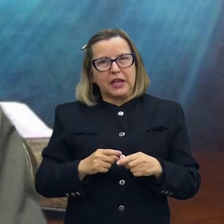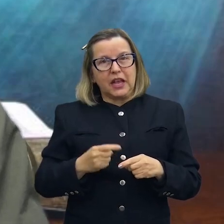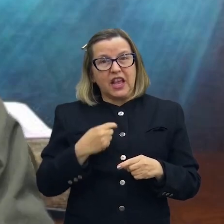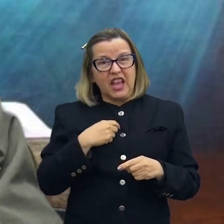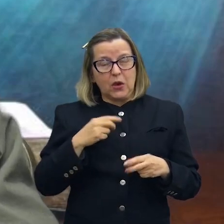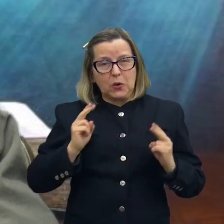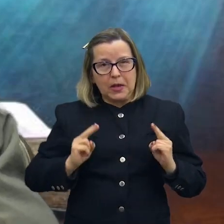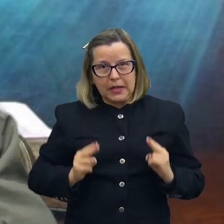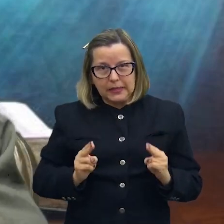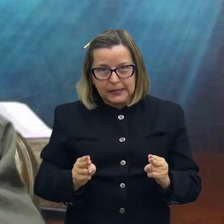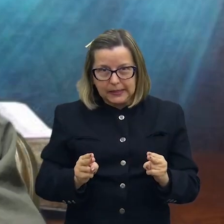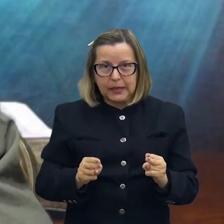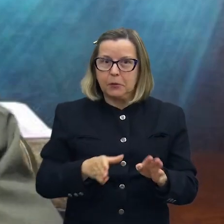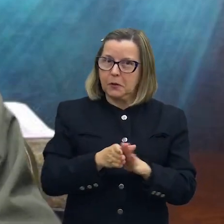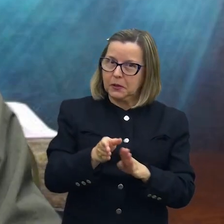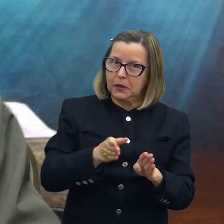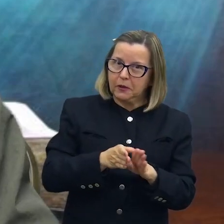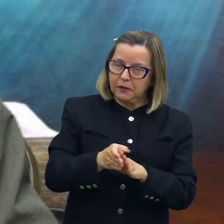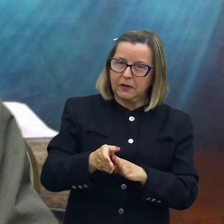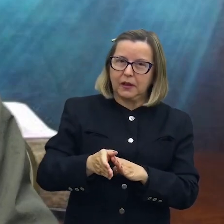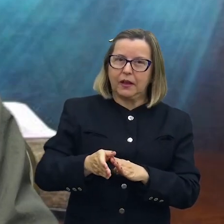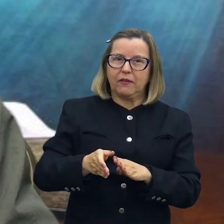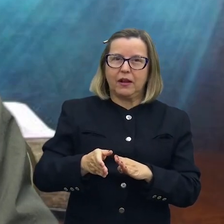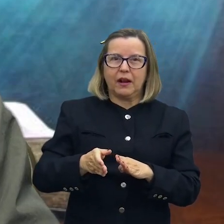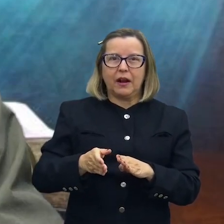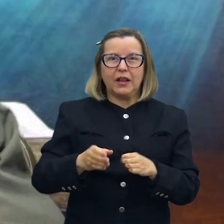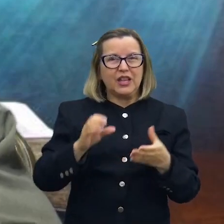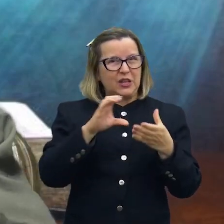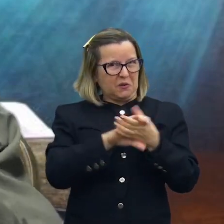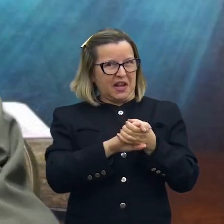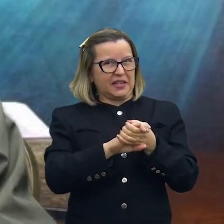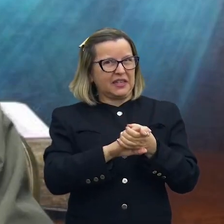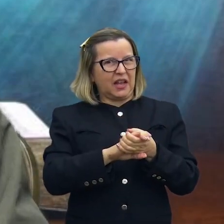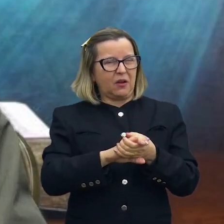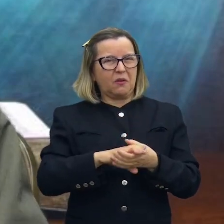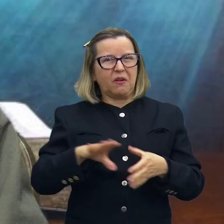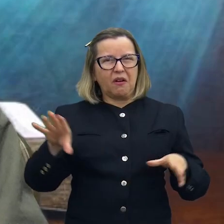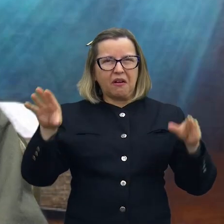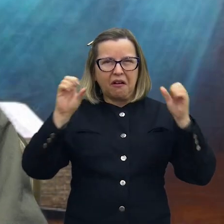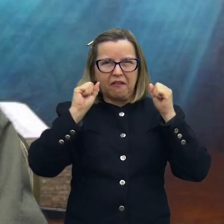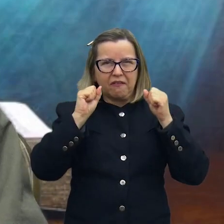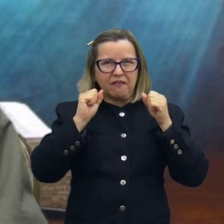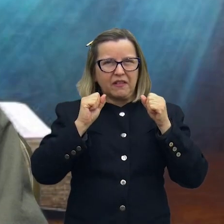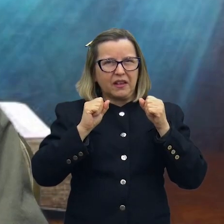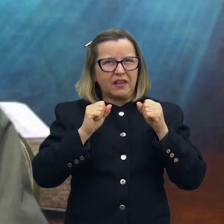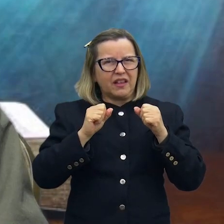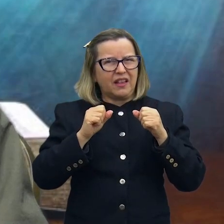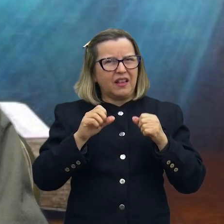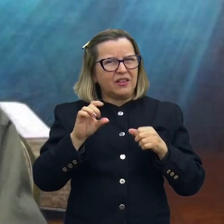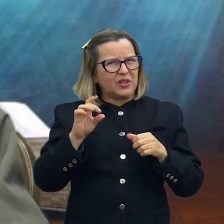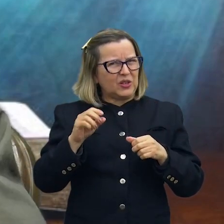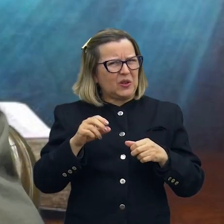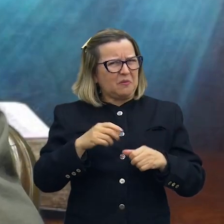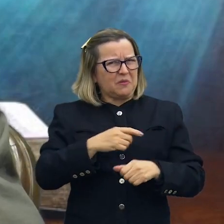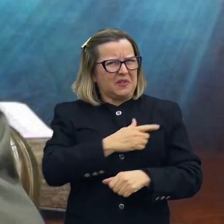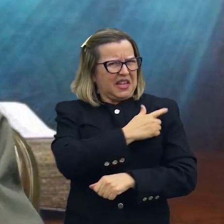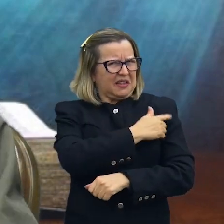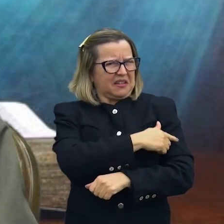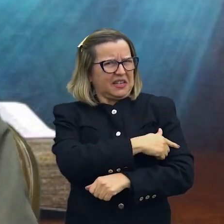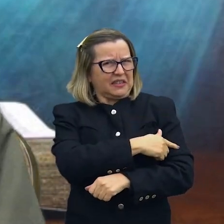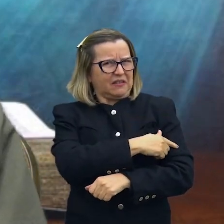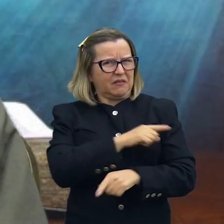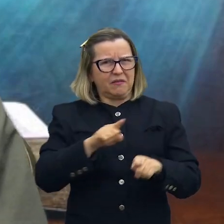triste, sabendo que eles ouviam por educação, mas não botavam em prática. Lembra desse